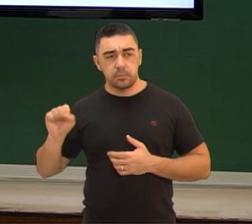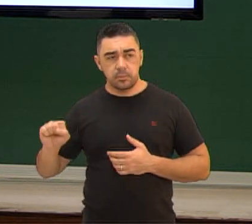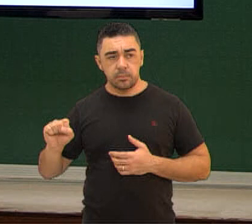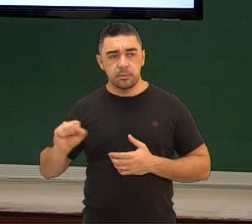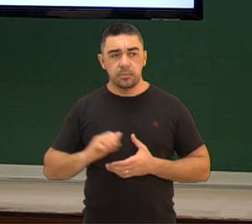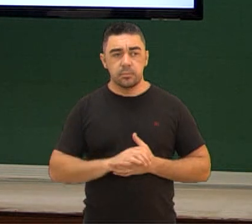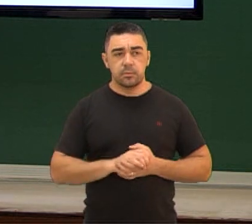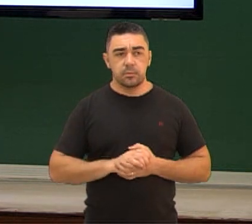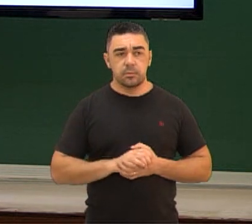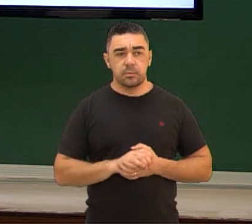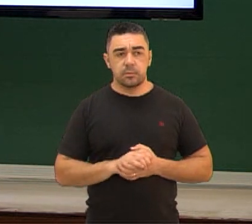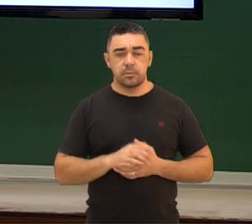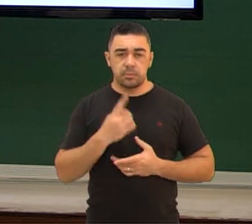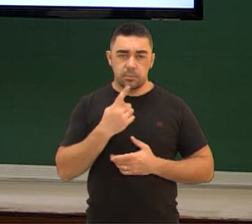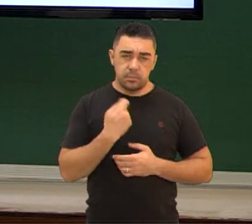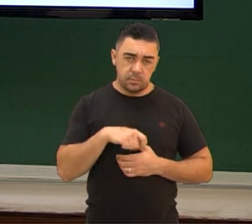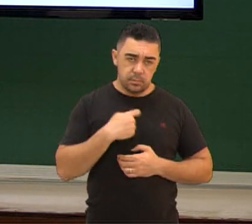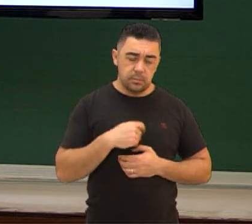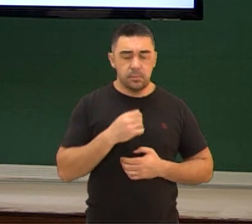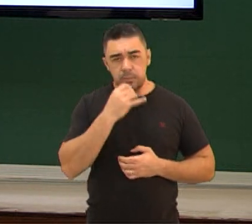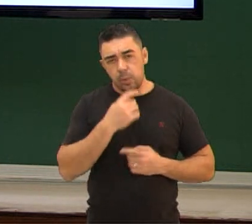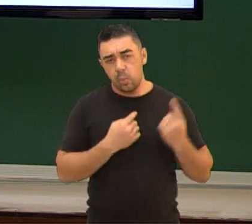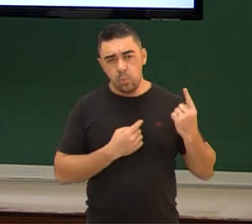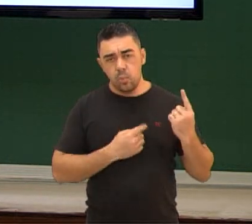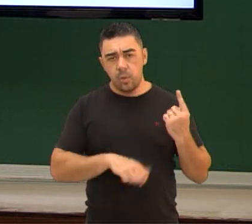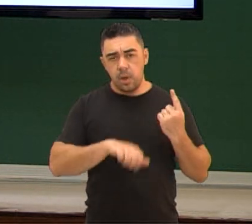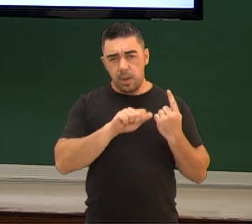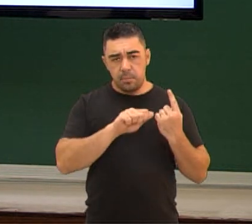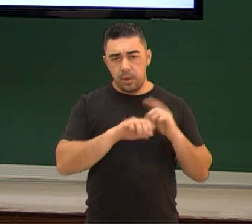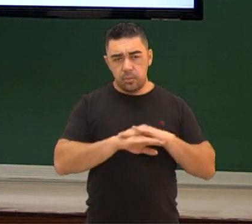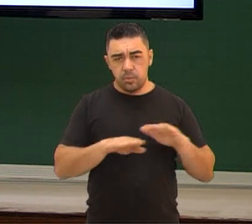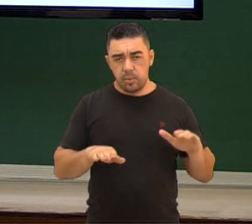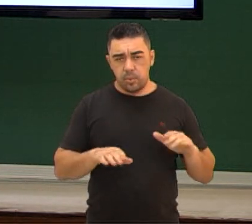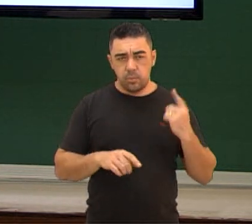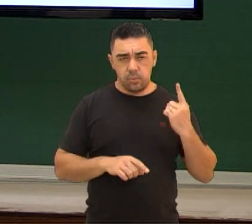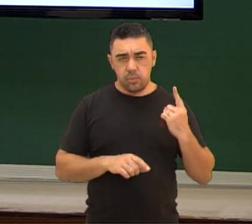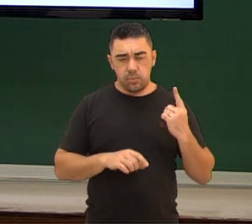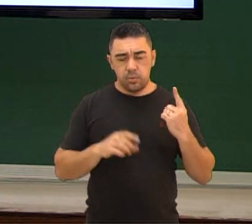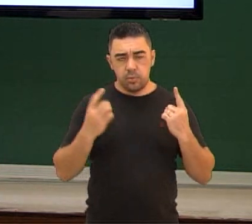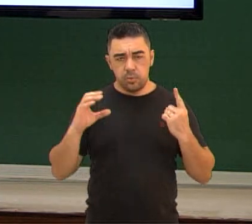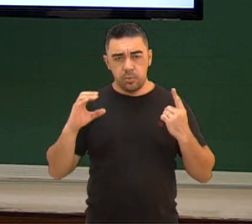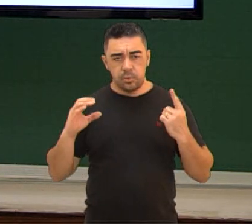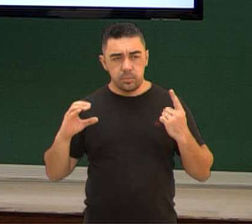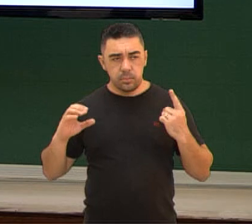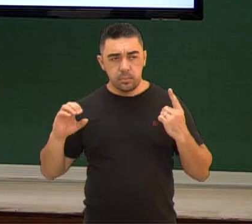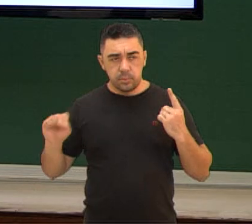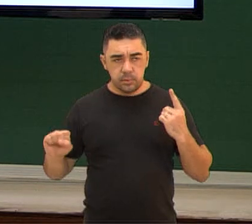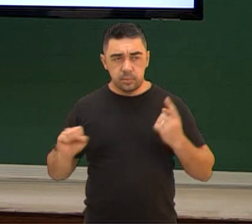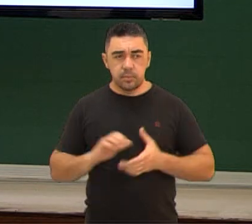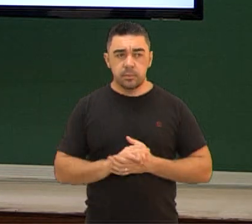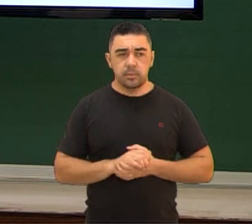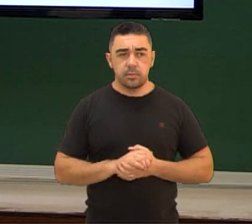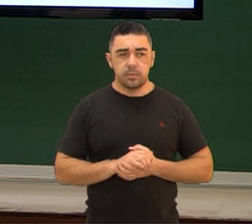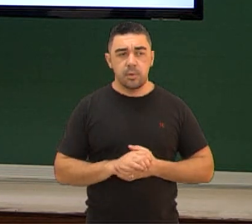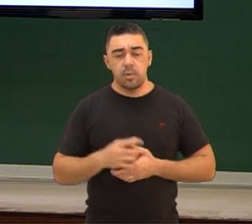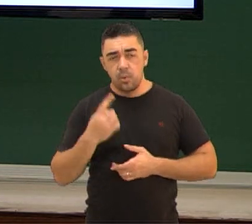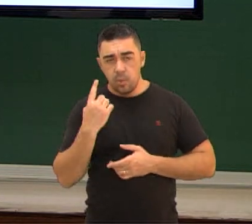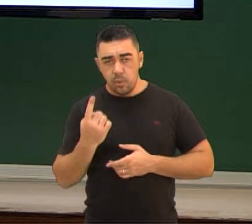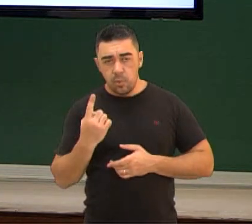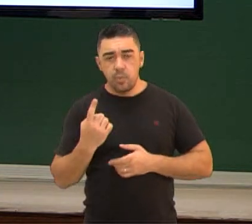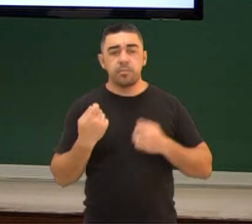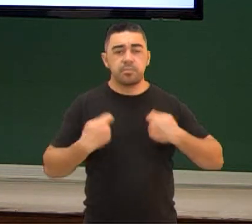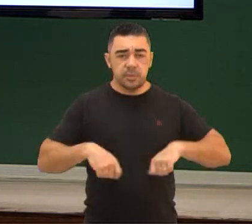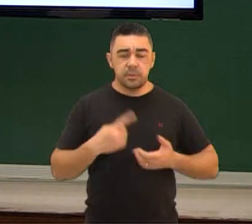joules, vou precisar somente de 1 ampere, que é 1 coulomb por segundo. Agora, 1 coulomb me leva a 120 joules. Mas o